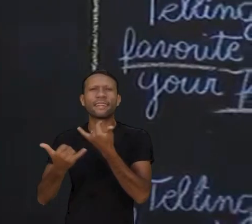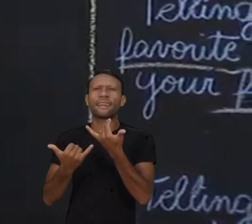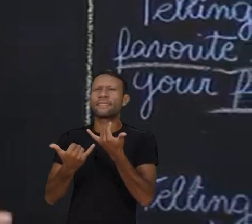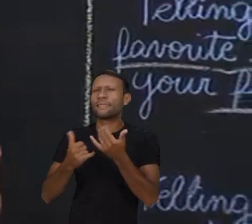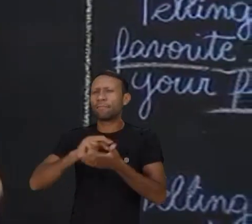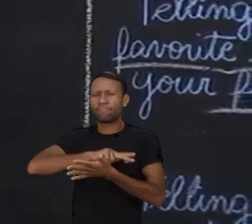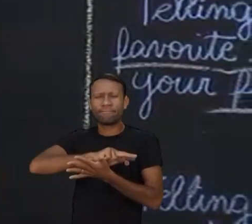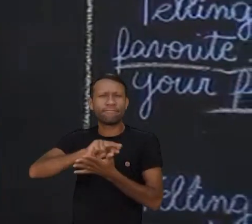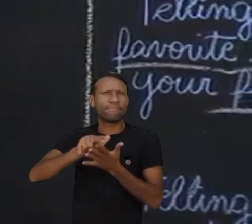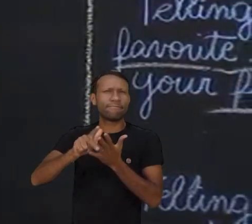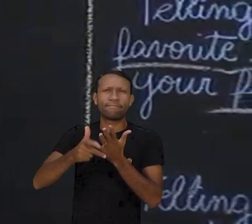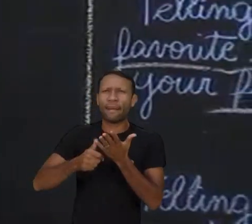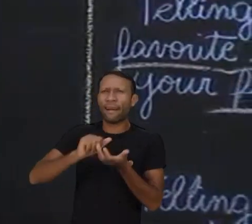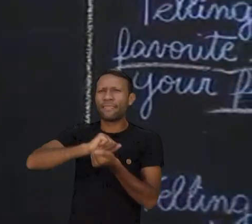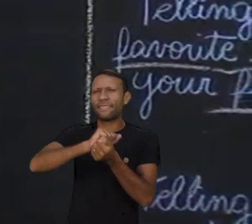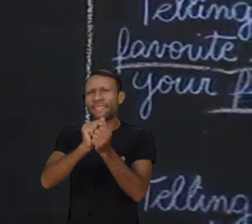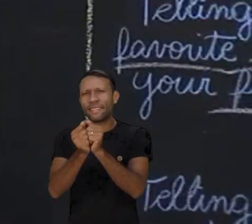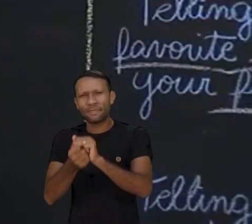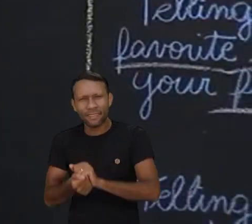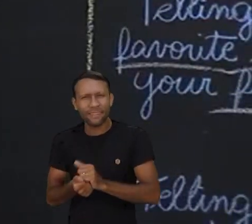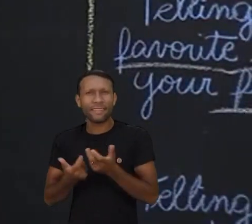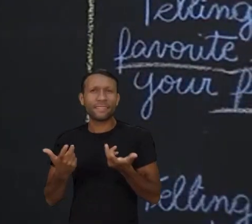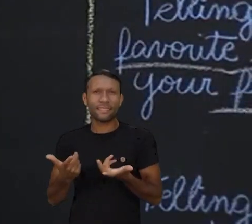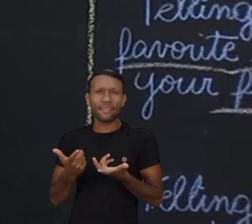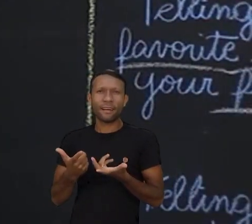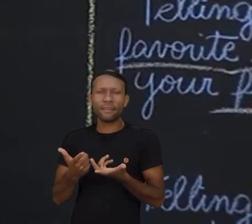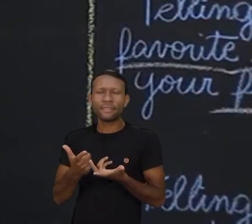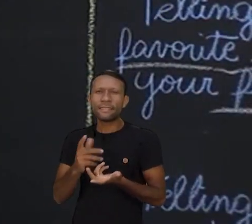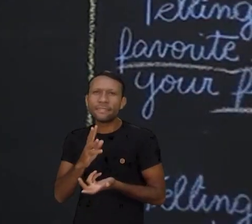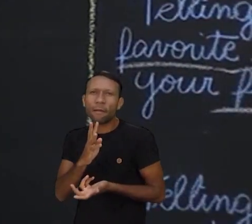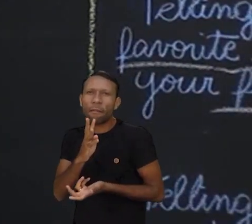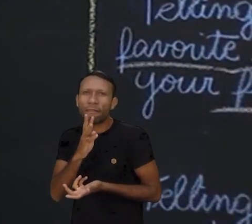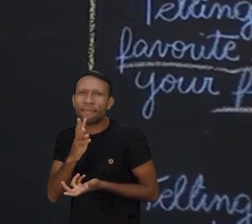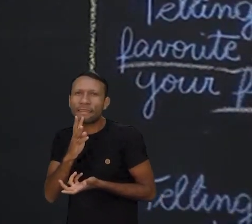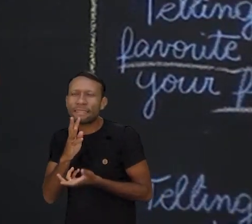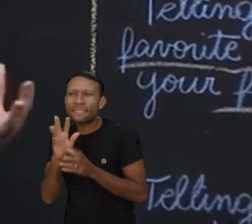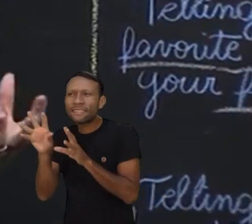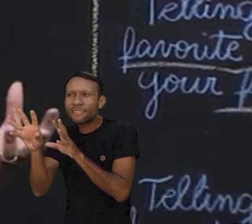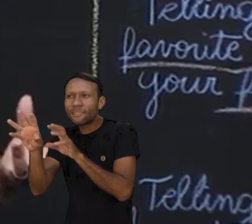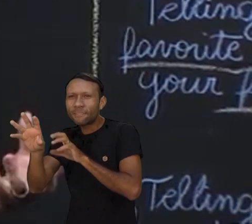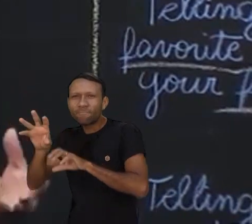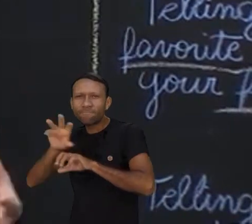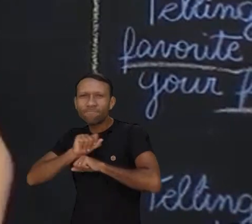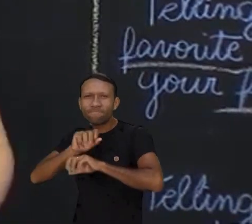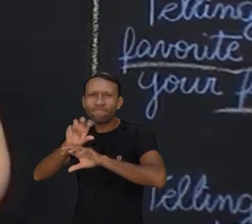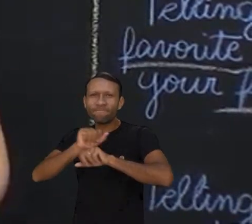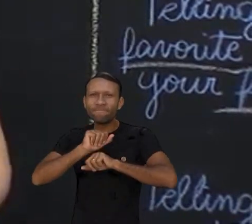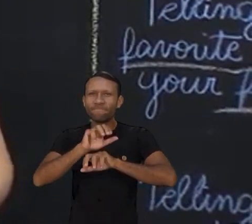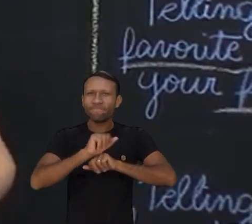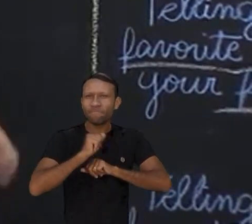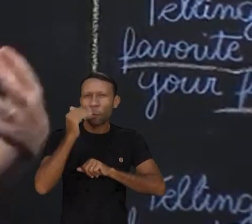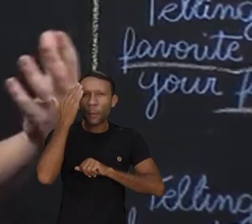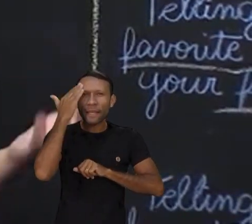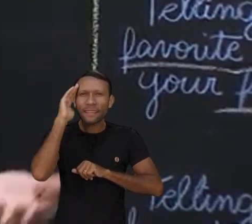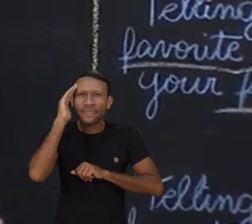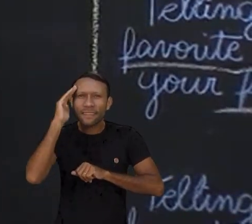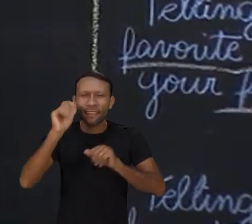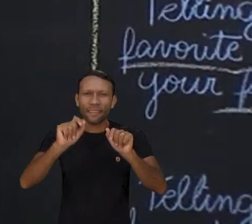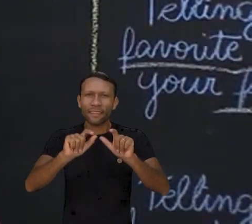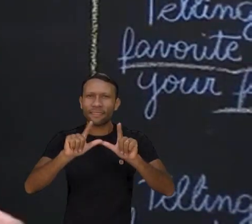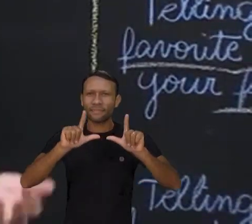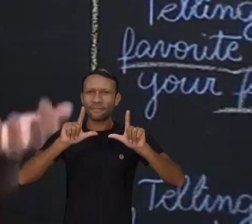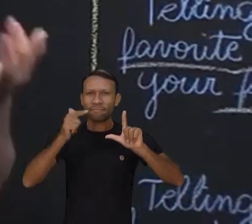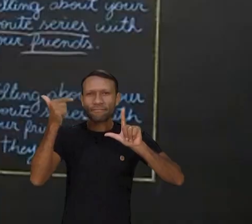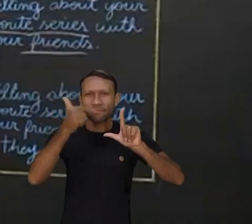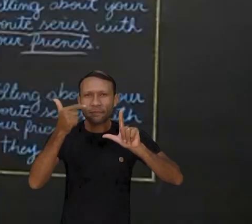memes também, adaptar outros memes também e começar a tentar se aventurar na compreensão de memes em